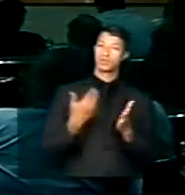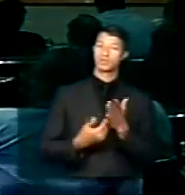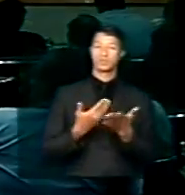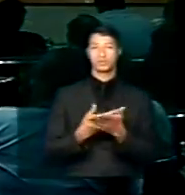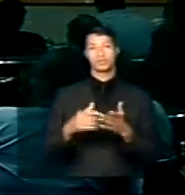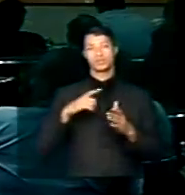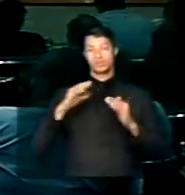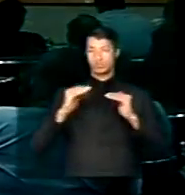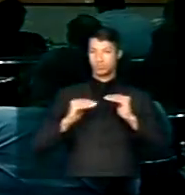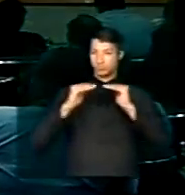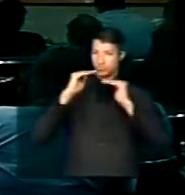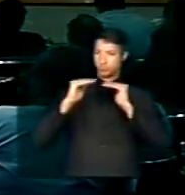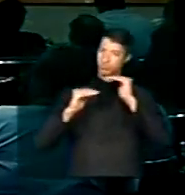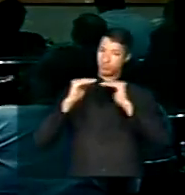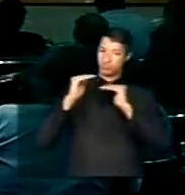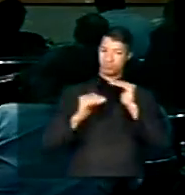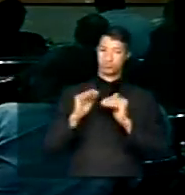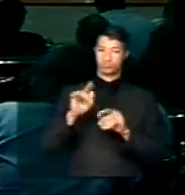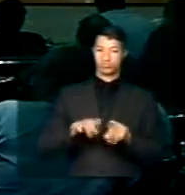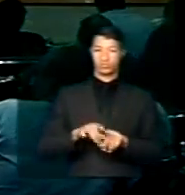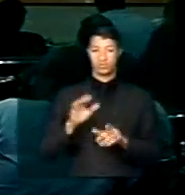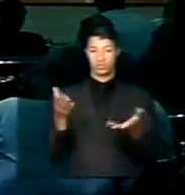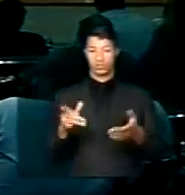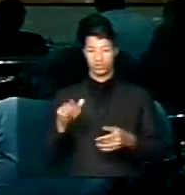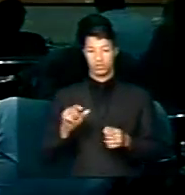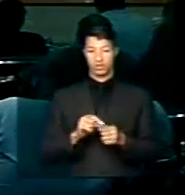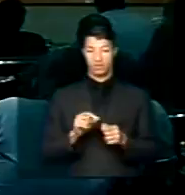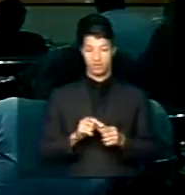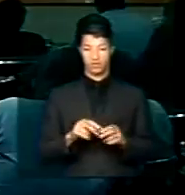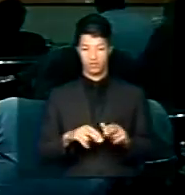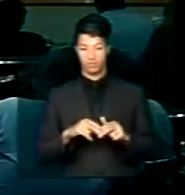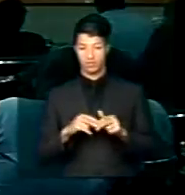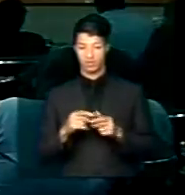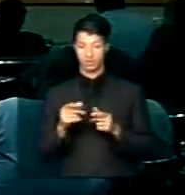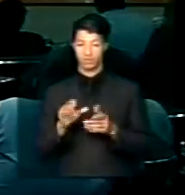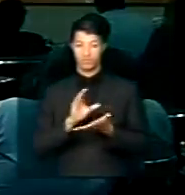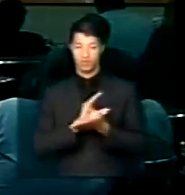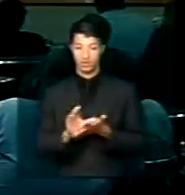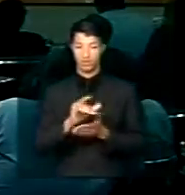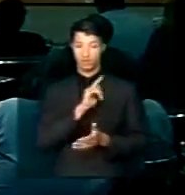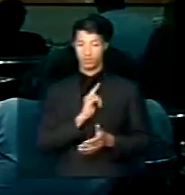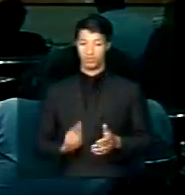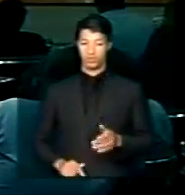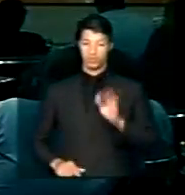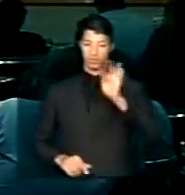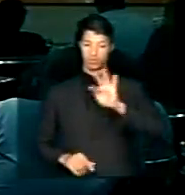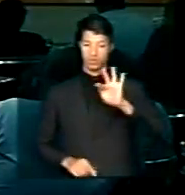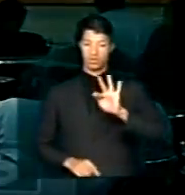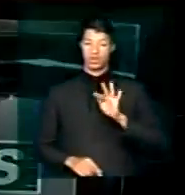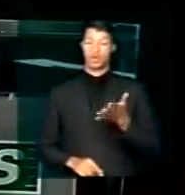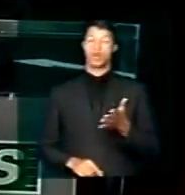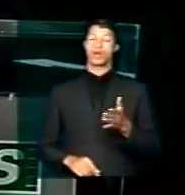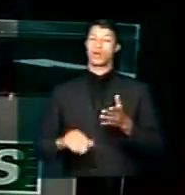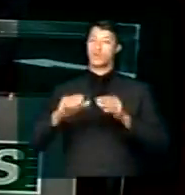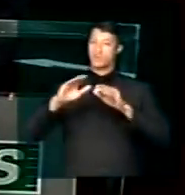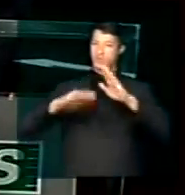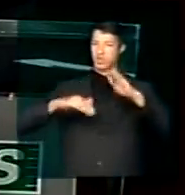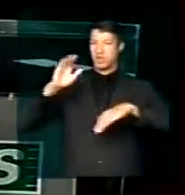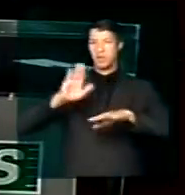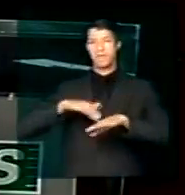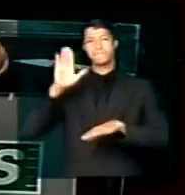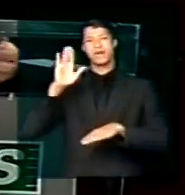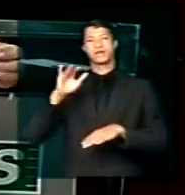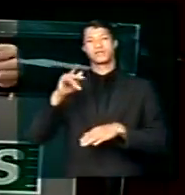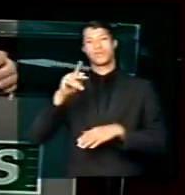gente pudesse equilibrar de melhor forma o Pacto Federativo, hoje é feito através de financiamento do governo federal, desequilibrando ainda mais o